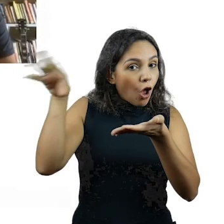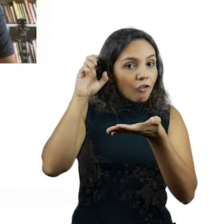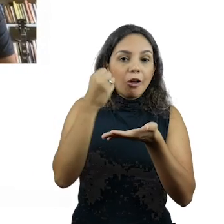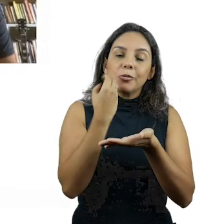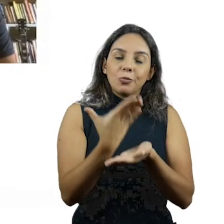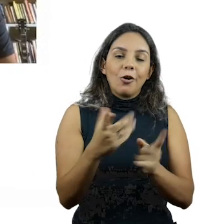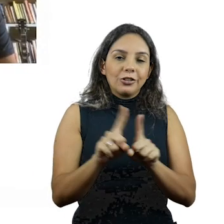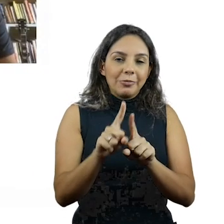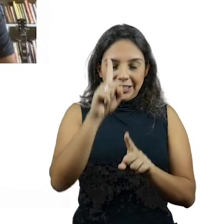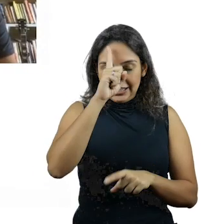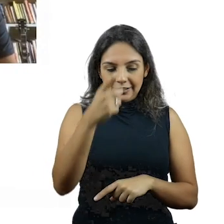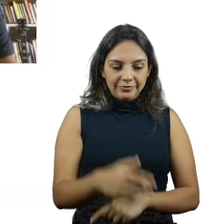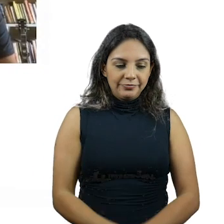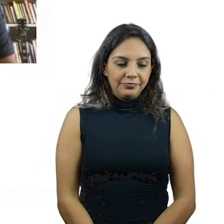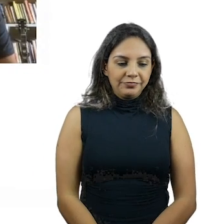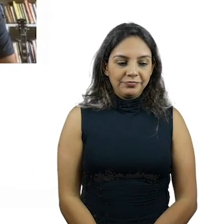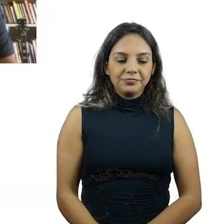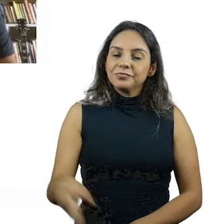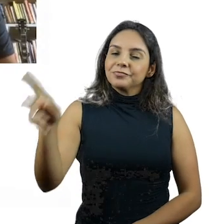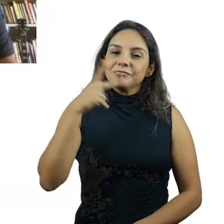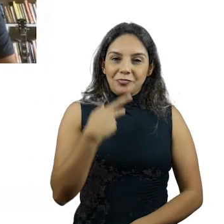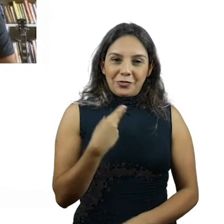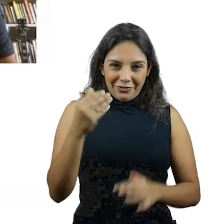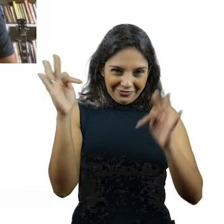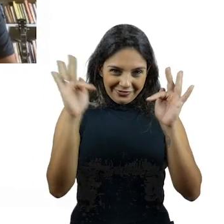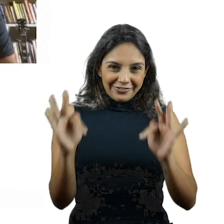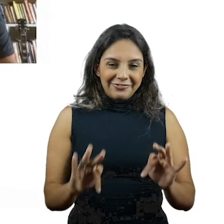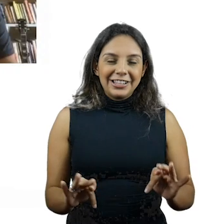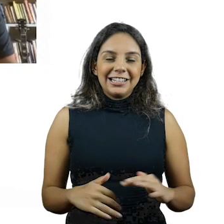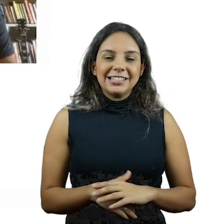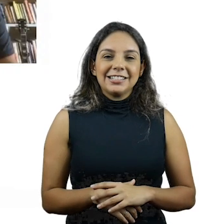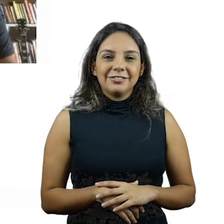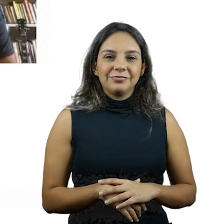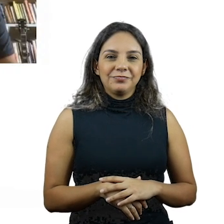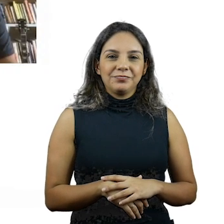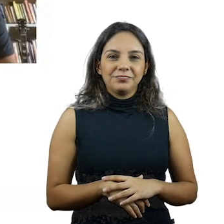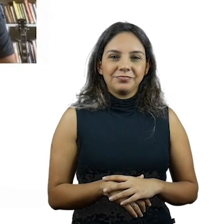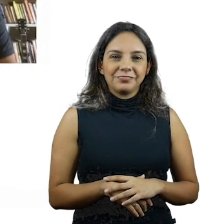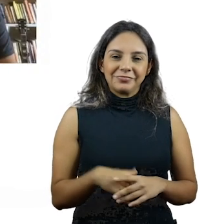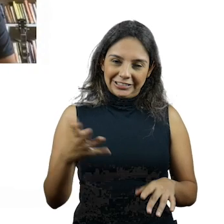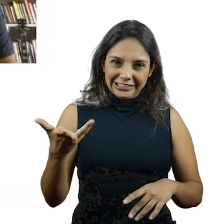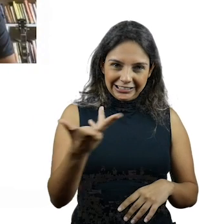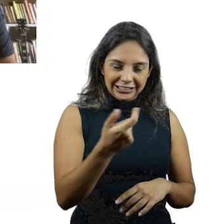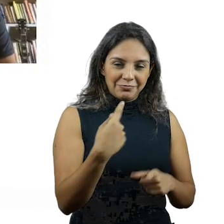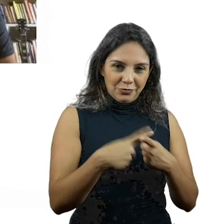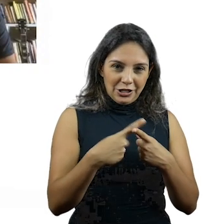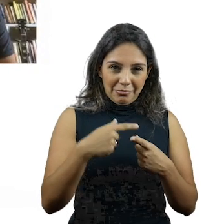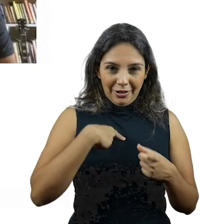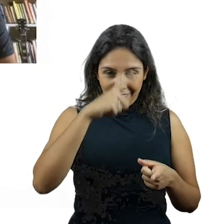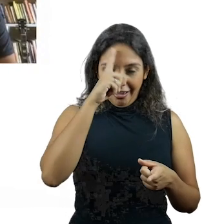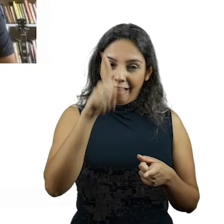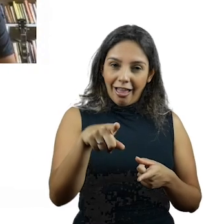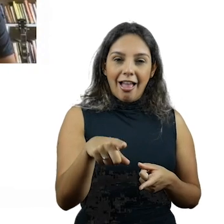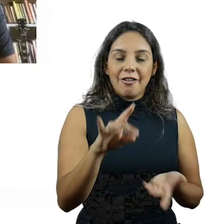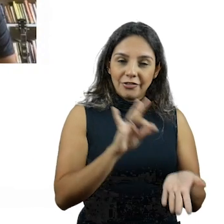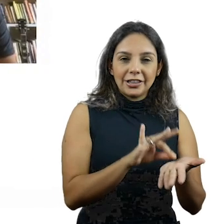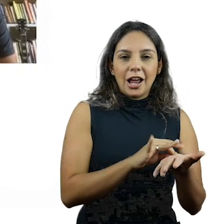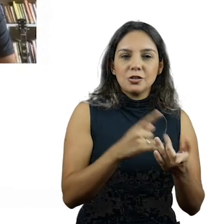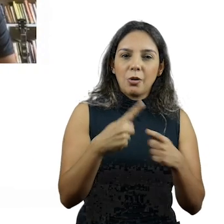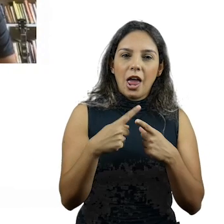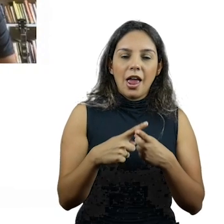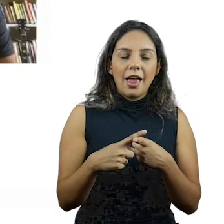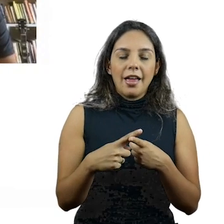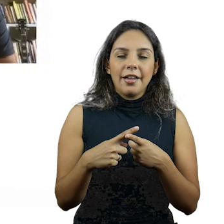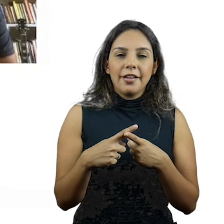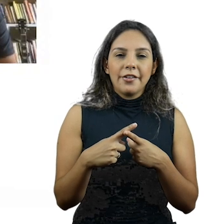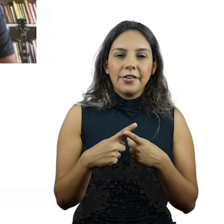fico honrado aqui como autor, que sensacional, porque a minha ideia era essa mesmo, né? Porque eu acho que quando você cita